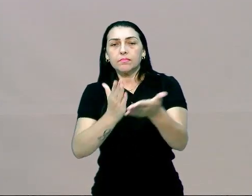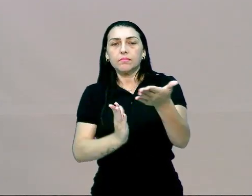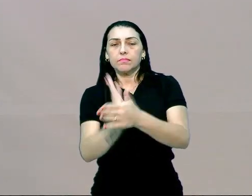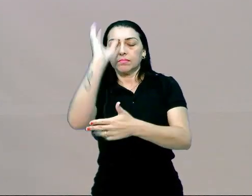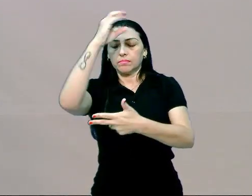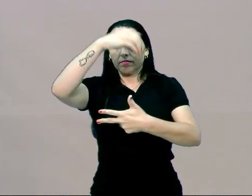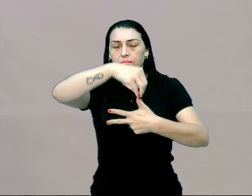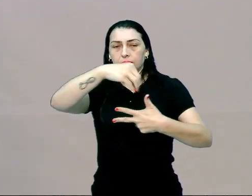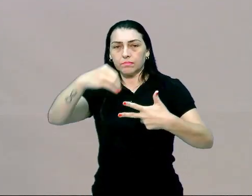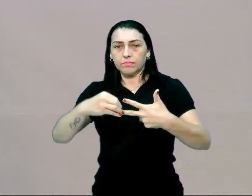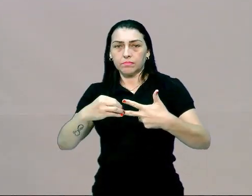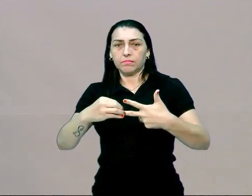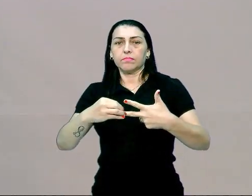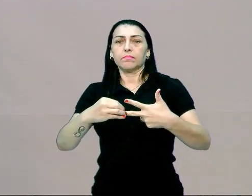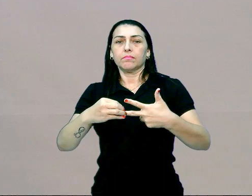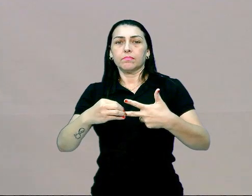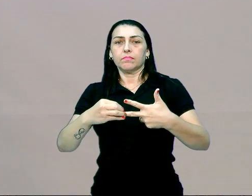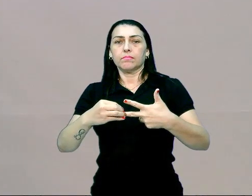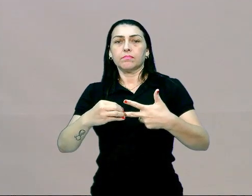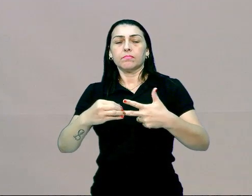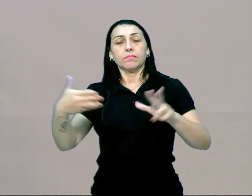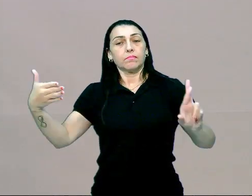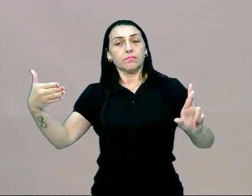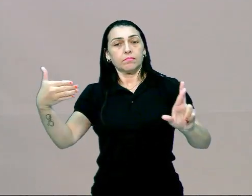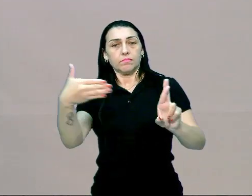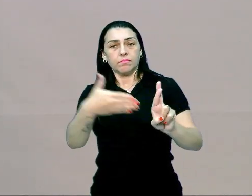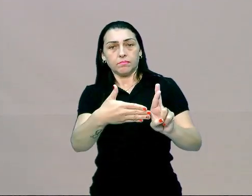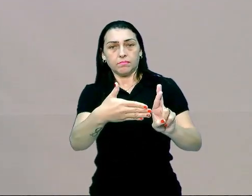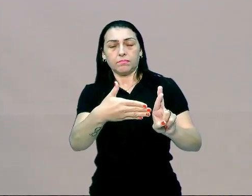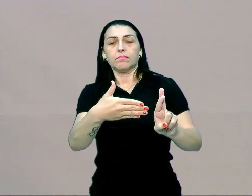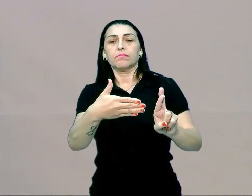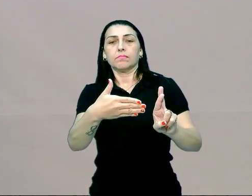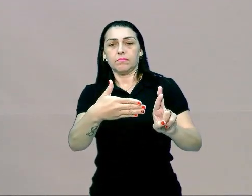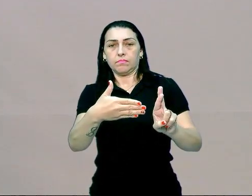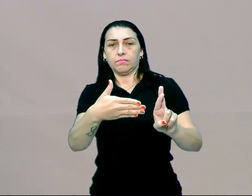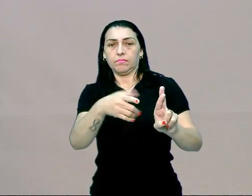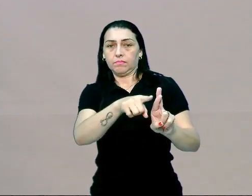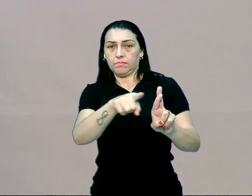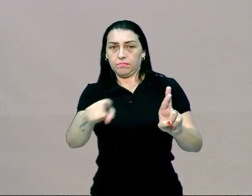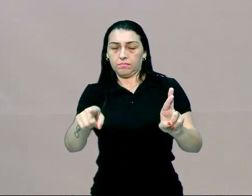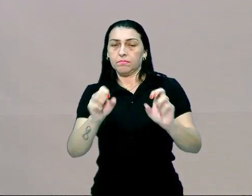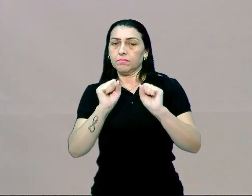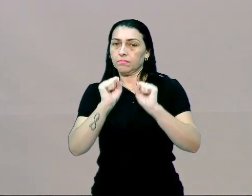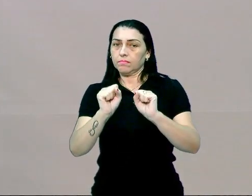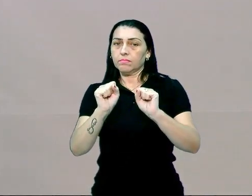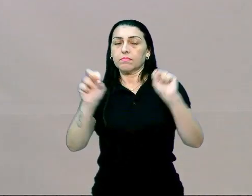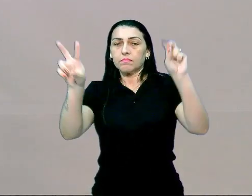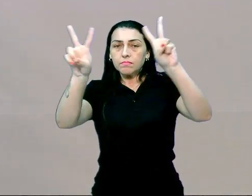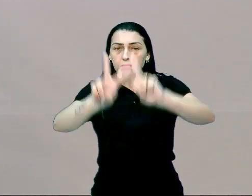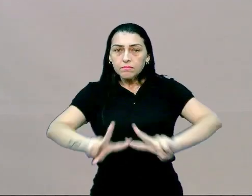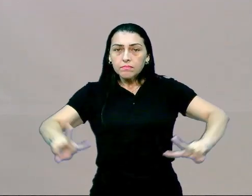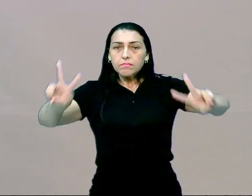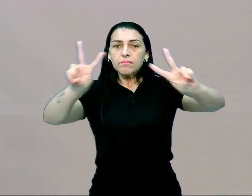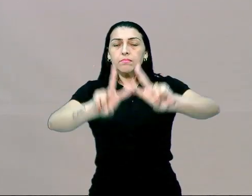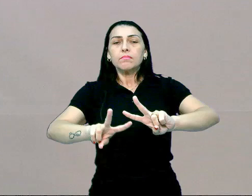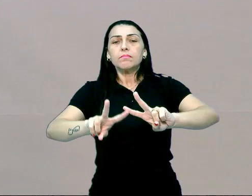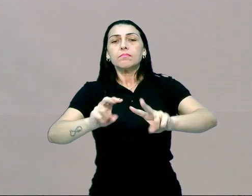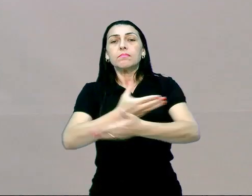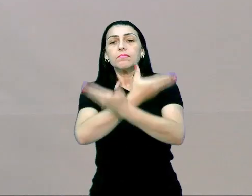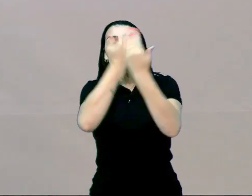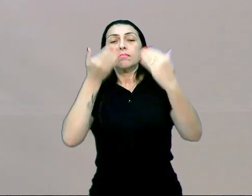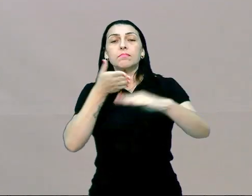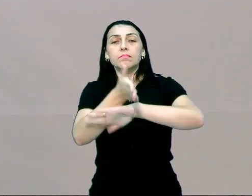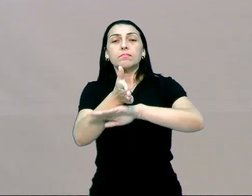Prova Enem. Aqui está a referência bibliográfica para que todos vocês possam visualizar. E não deixe